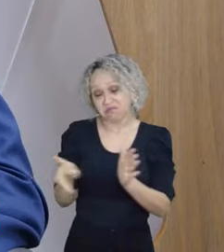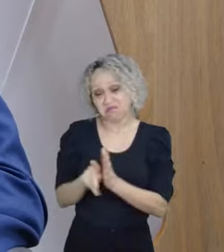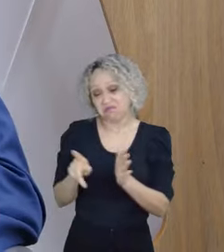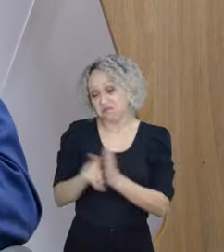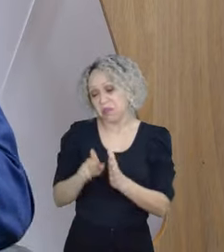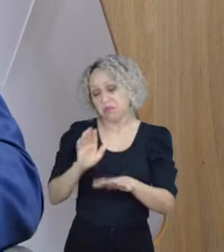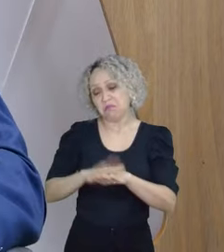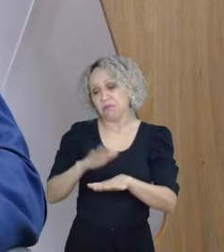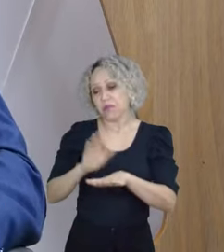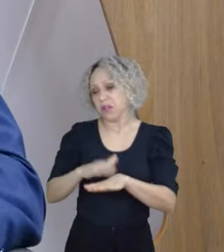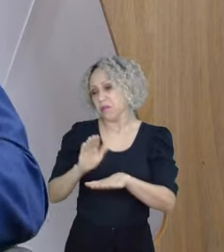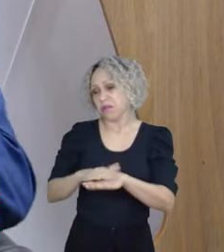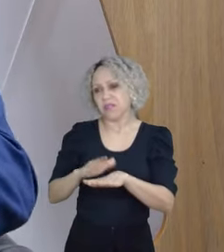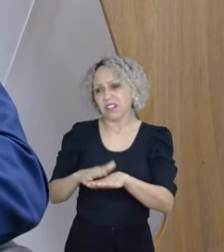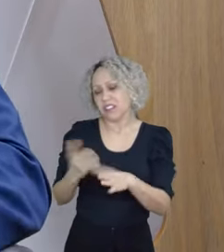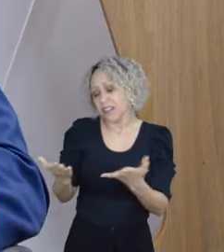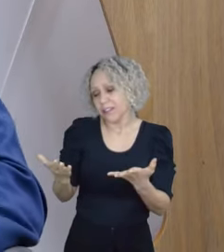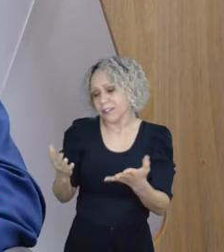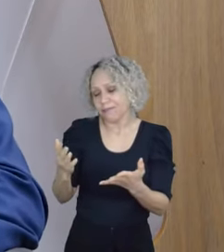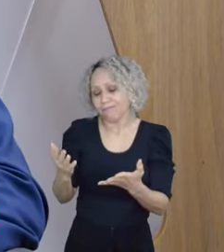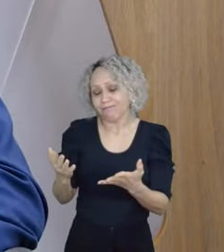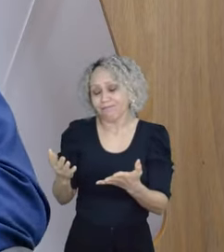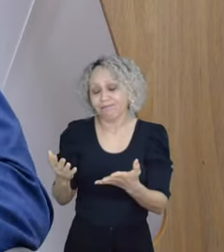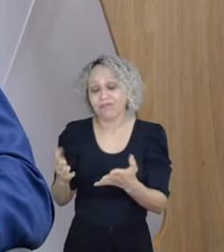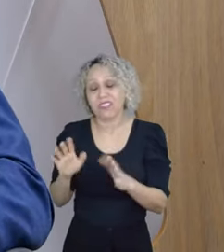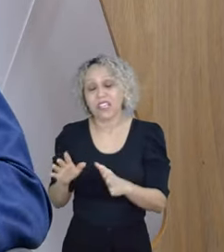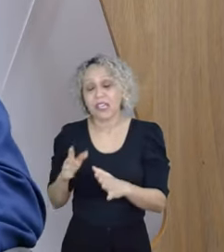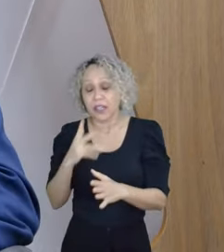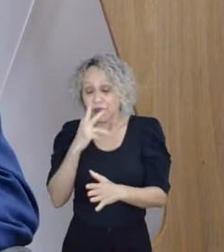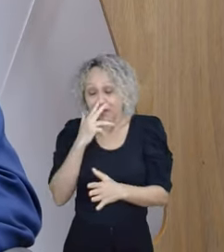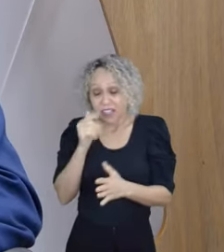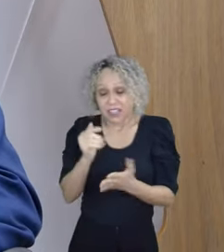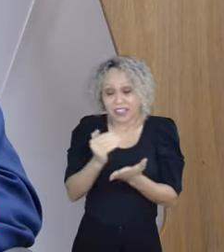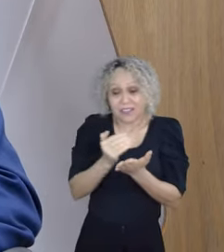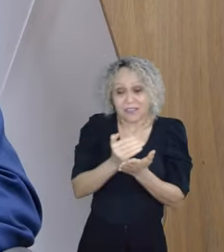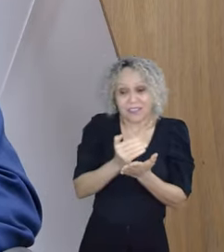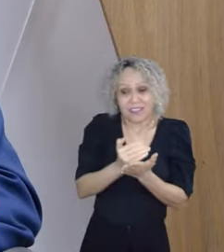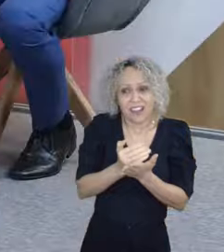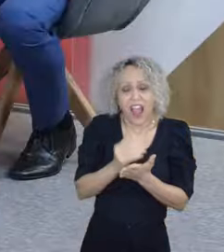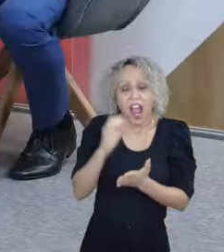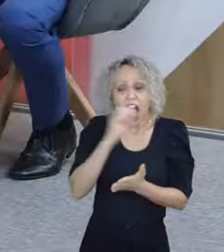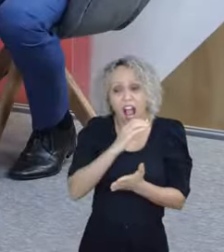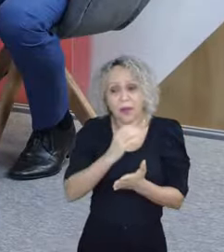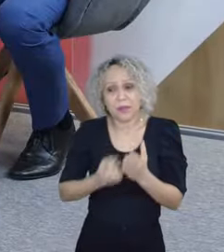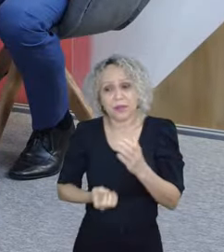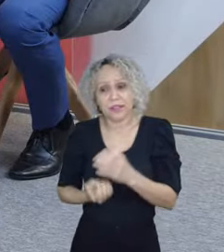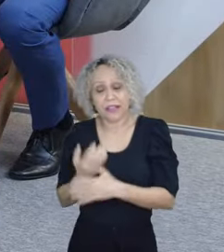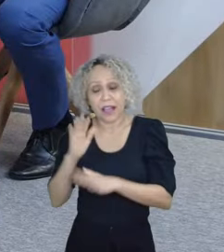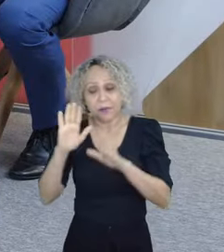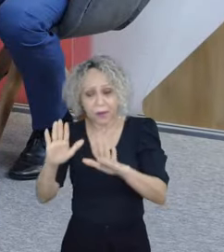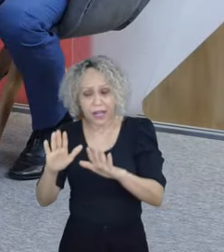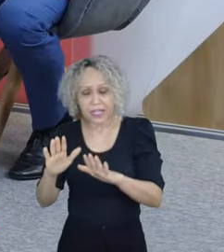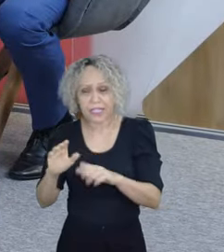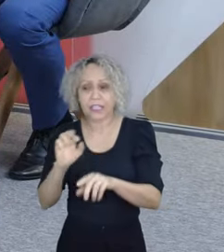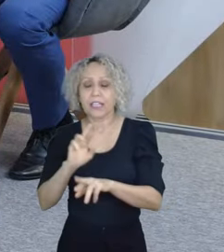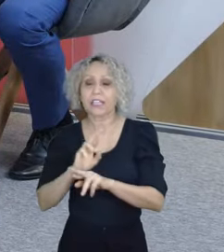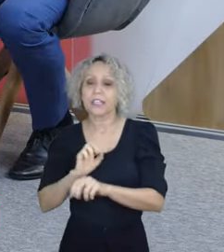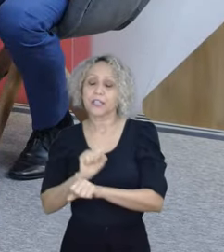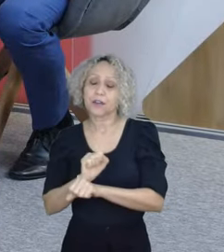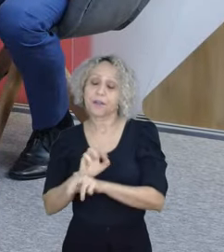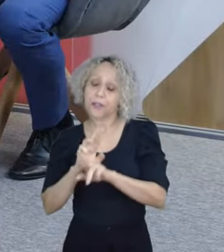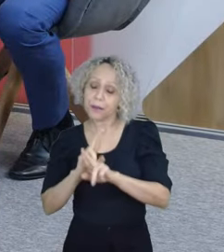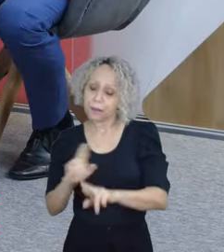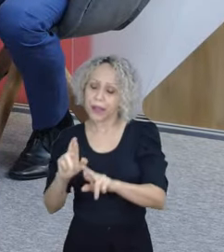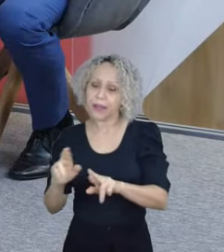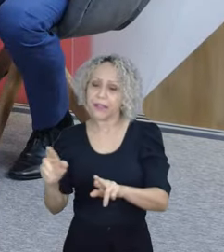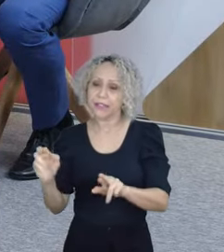eles precocemente criaram, e eu espero que precocemente deixem de existir. Deputado, e quais são as consequências que esse projeto